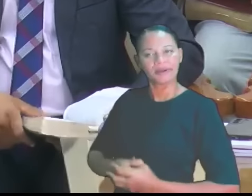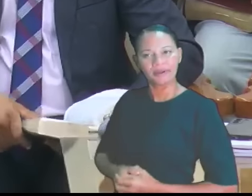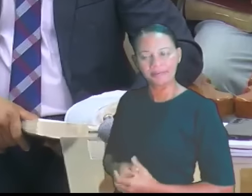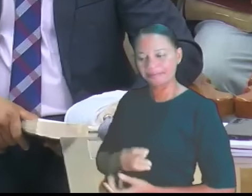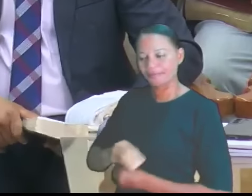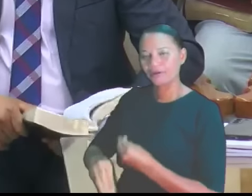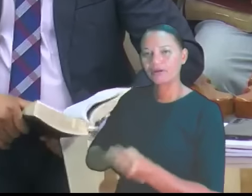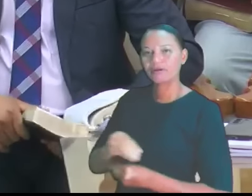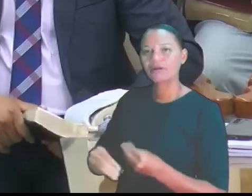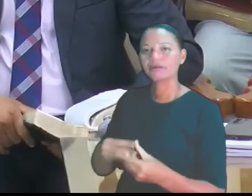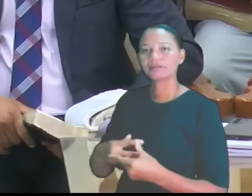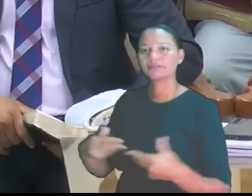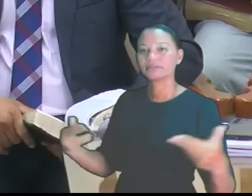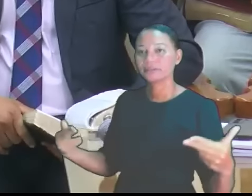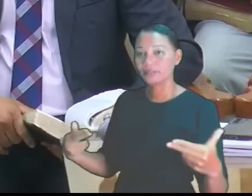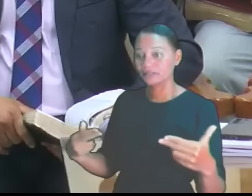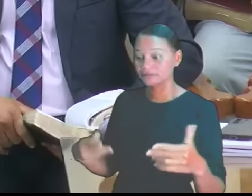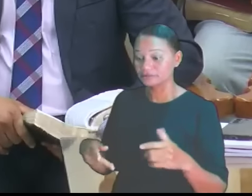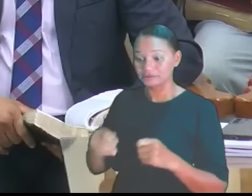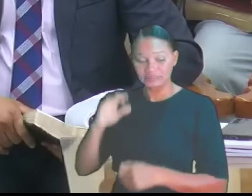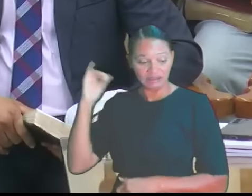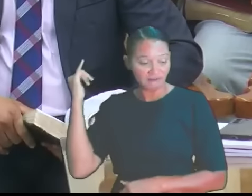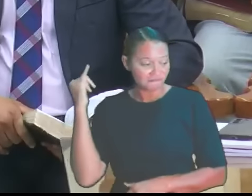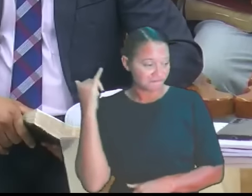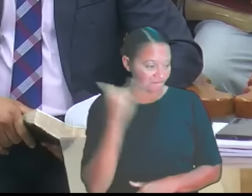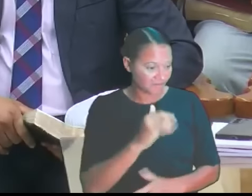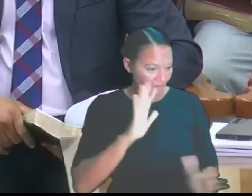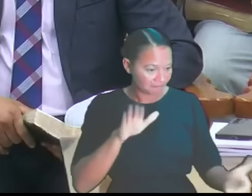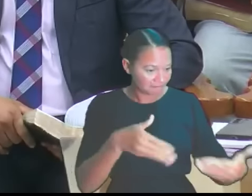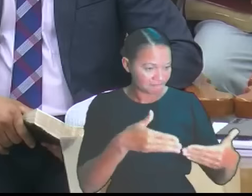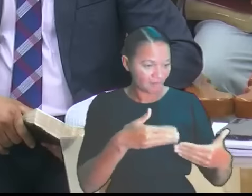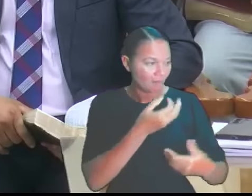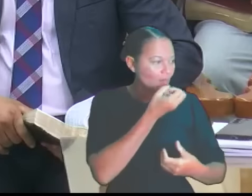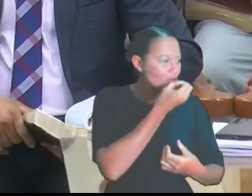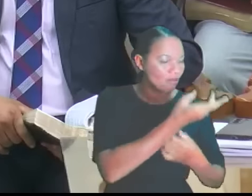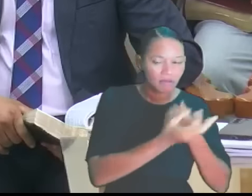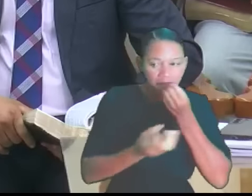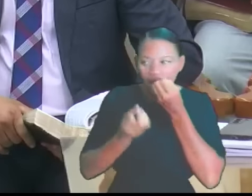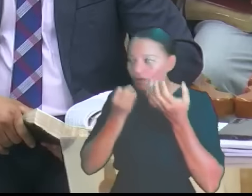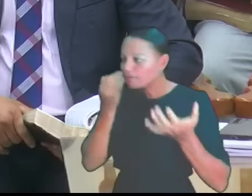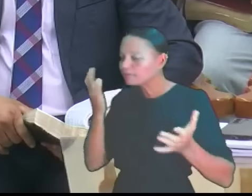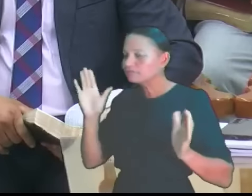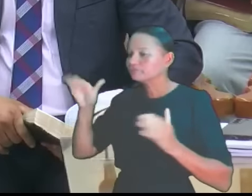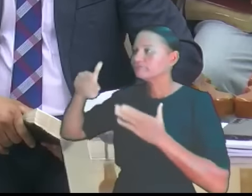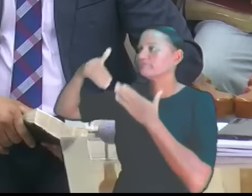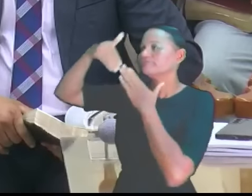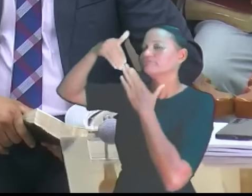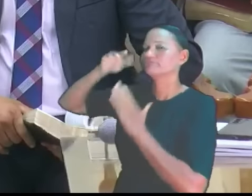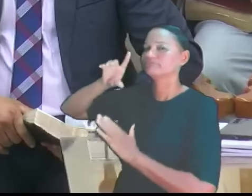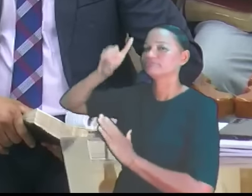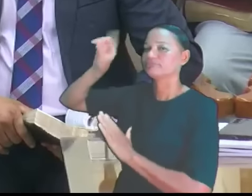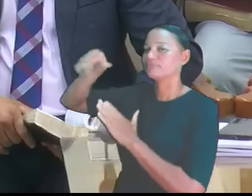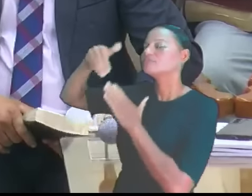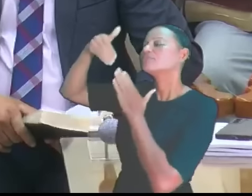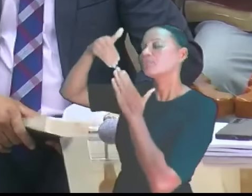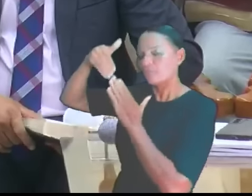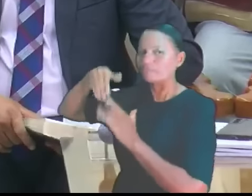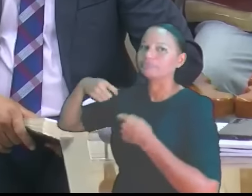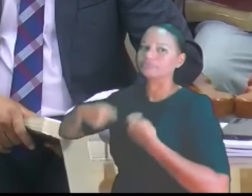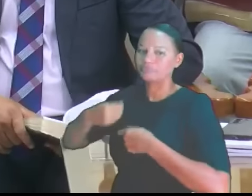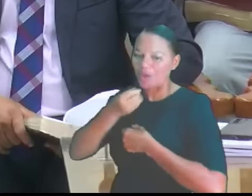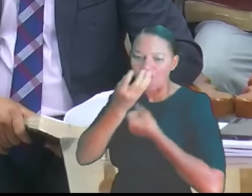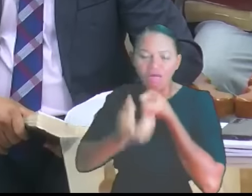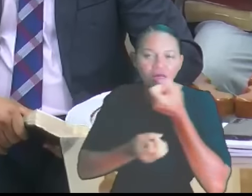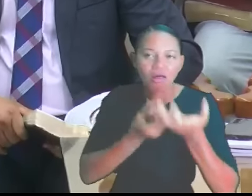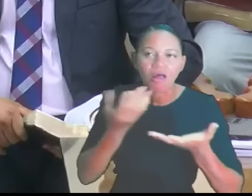E tem uma coisa: aquilo que Deus fala contigo concernente à promessa, não conte a ninguém, fica entre você e Deus. A Bíblia diz que